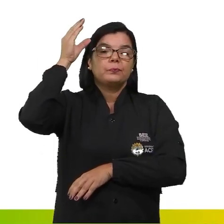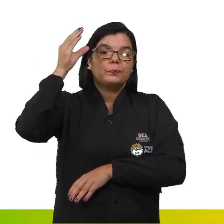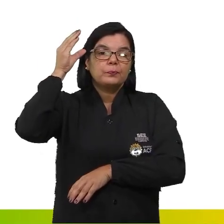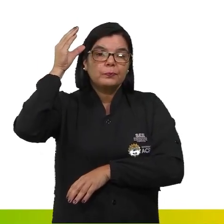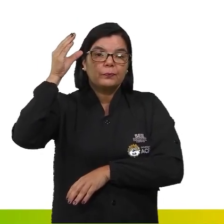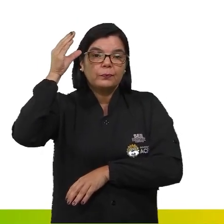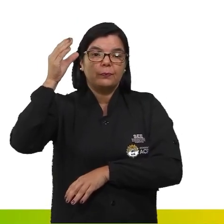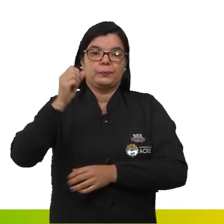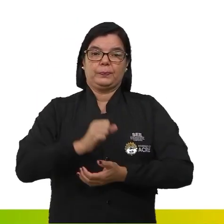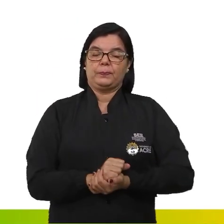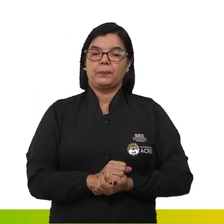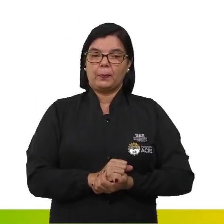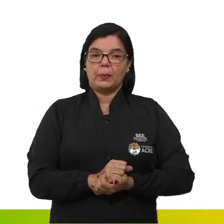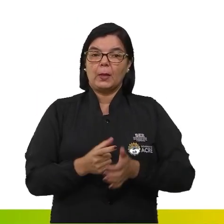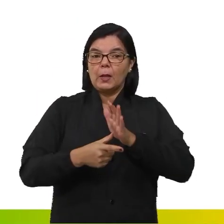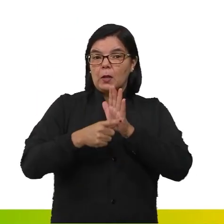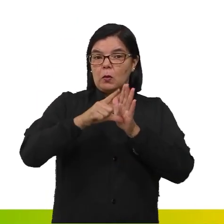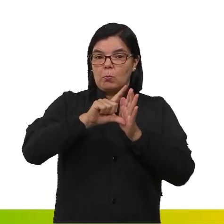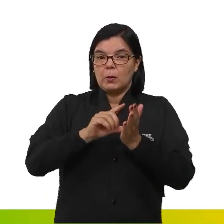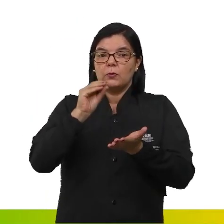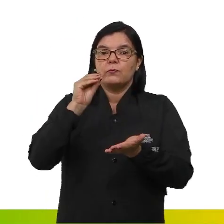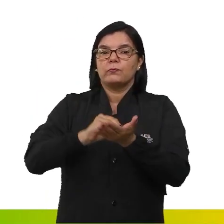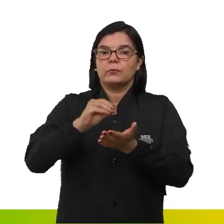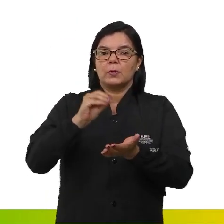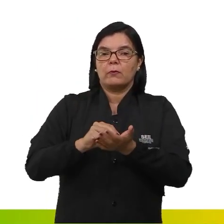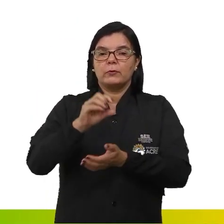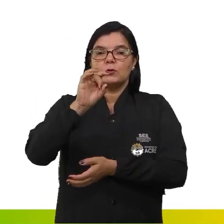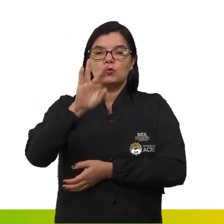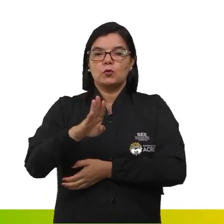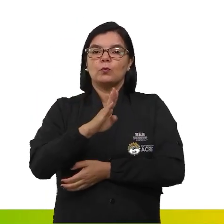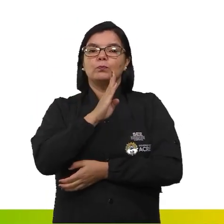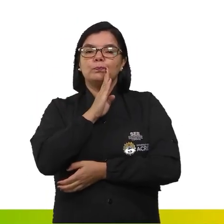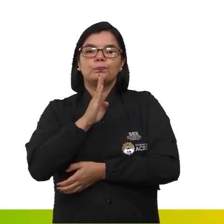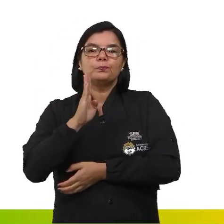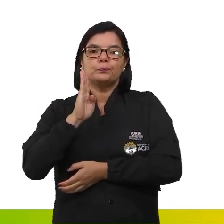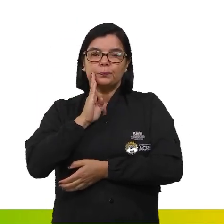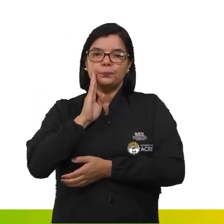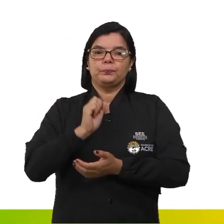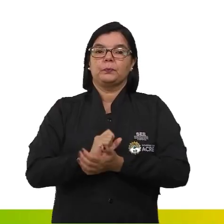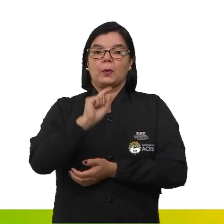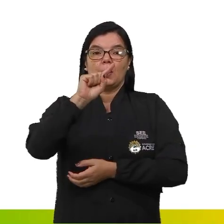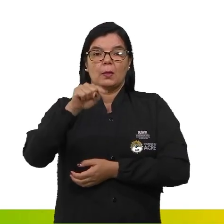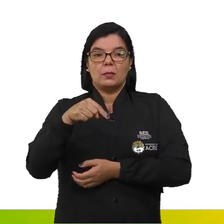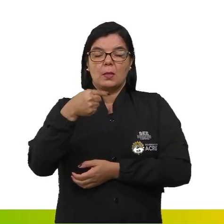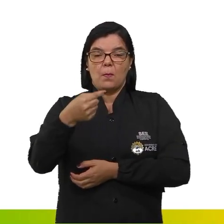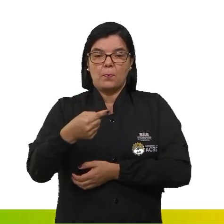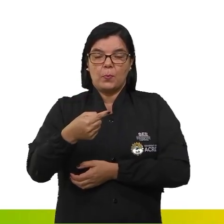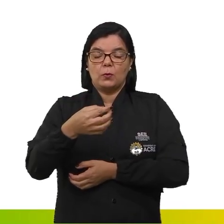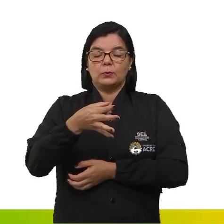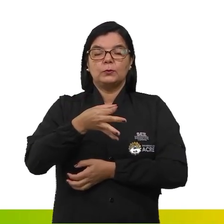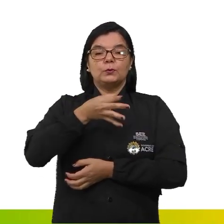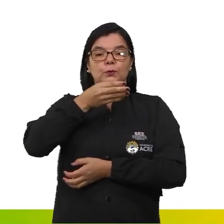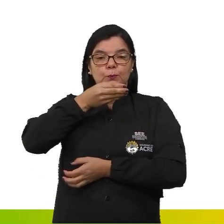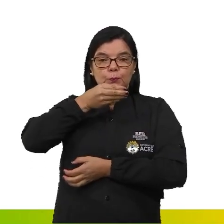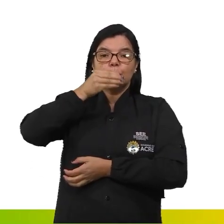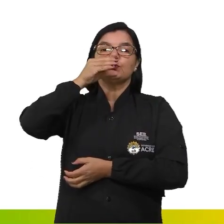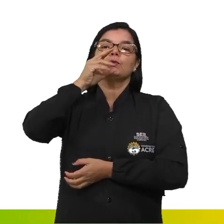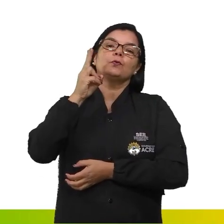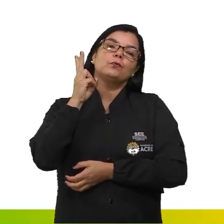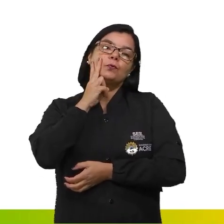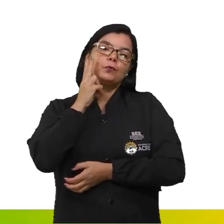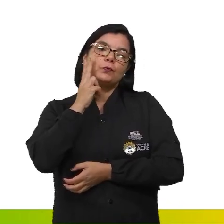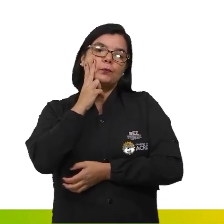de imbecis que anteriormente falavam só no bar, depois de uma taça de vinho, aqui nós diríamos